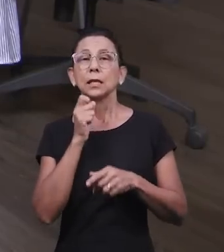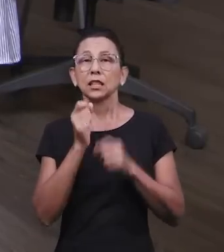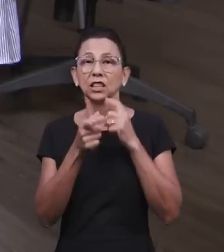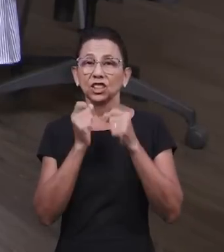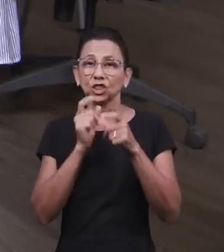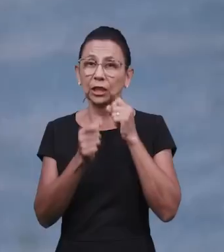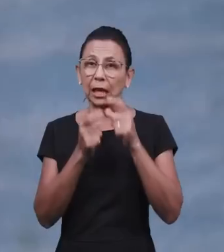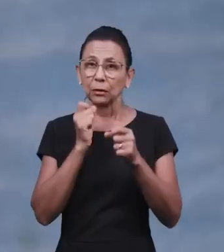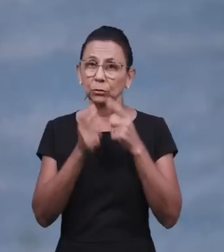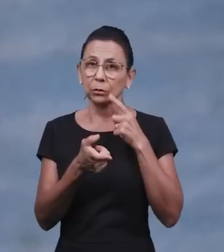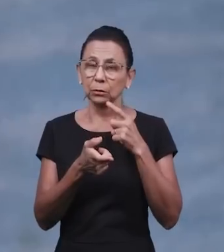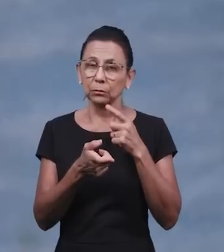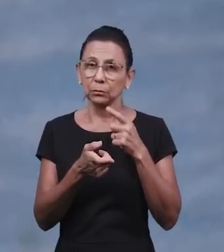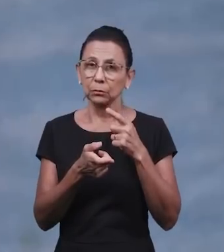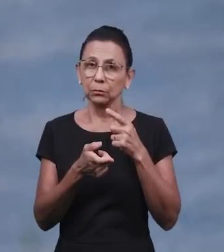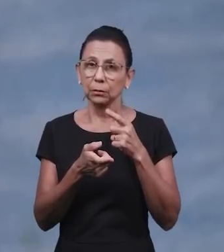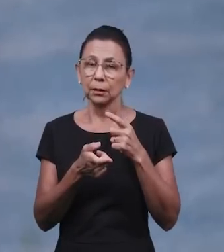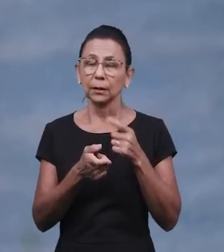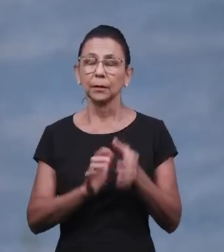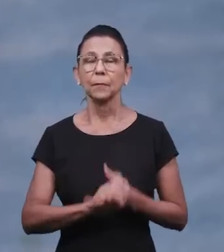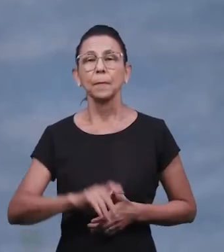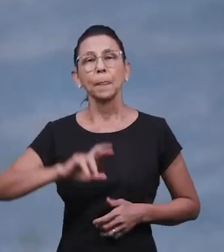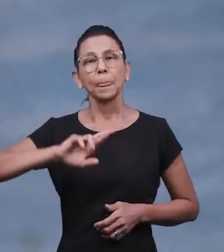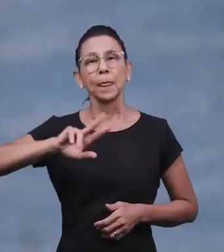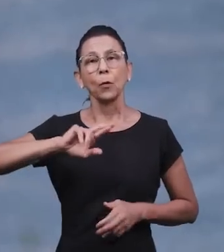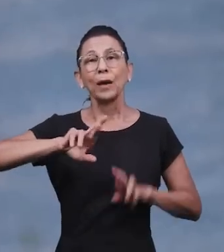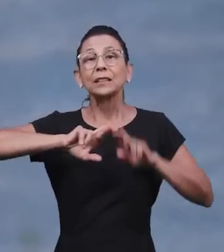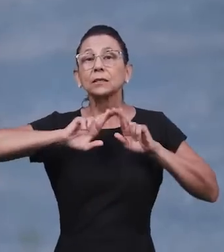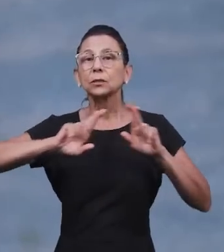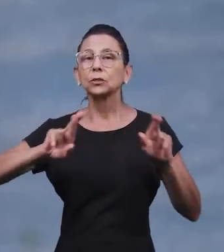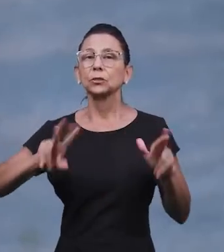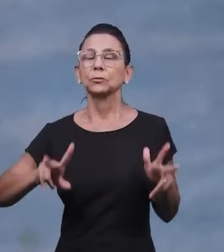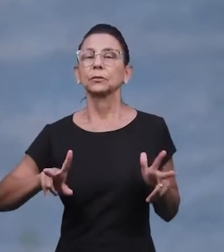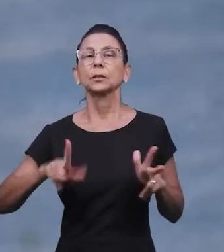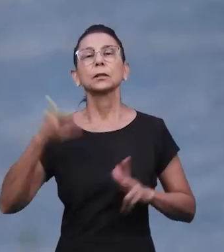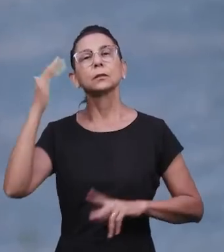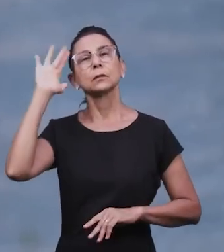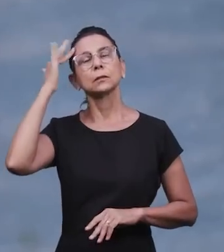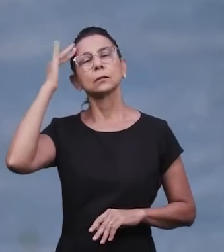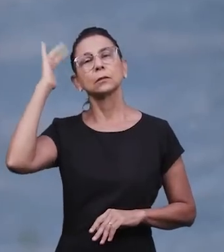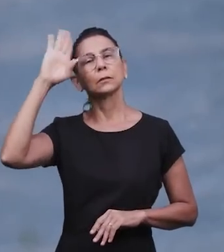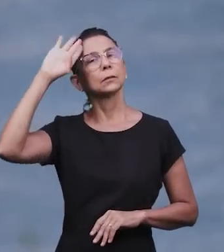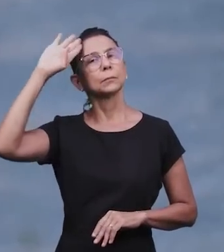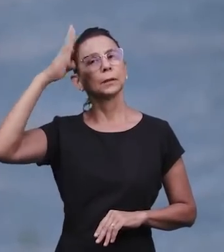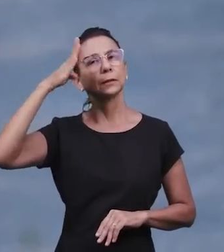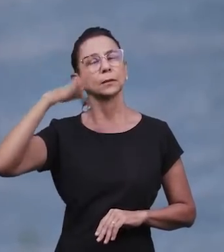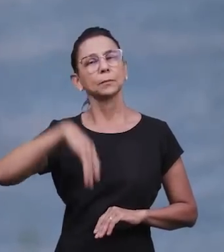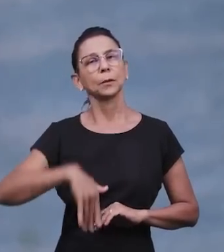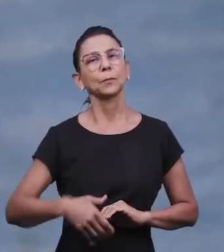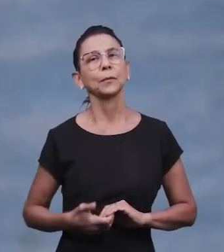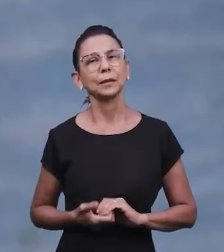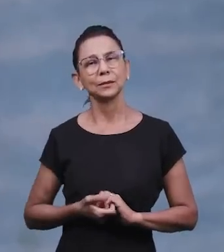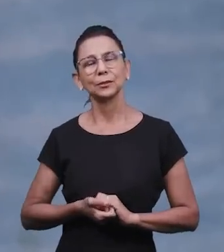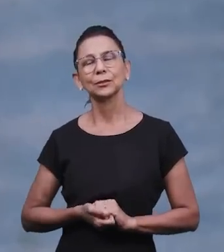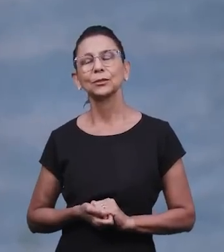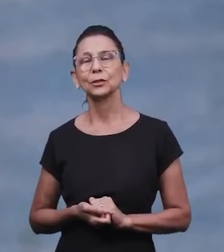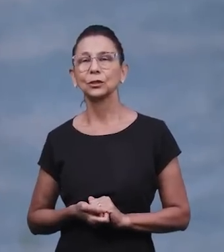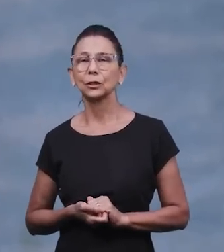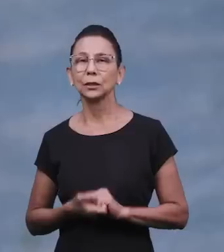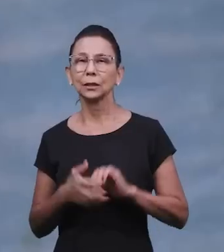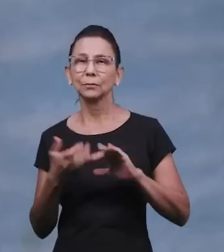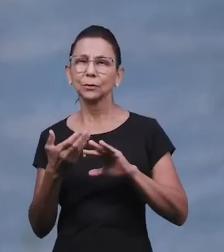diferente. Mas a gente precisa entender, principalmente, guardar o nosso coração desse